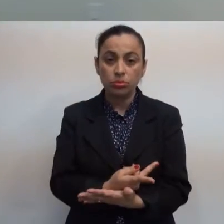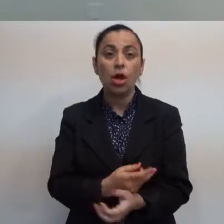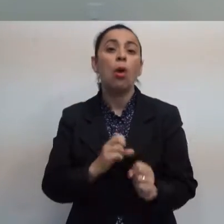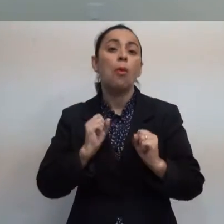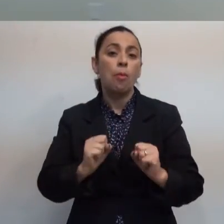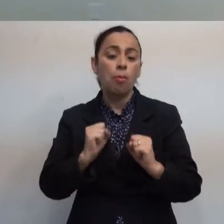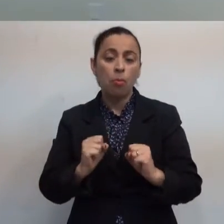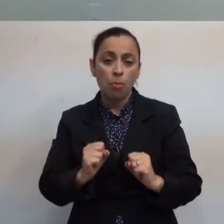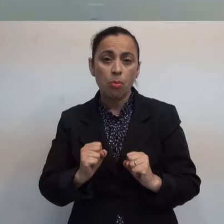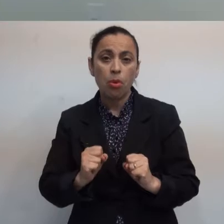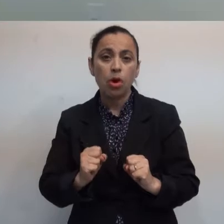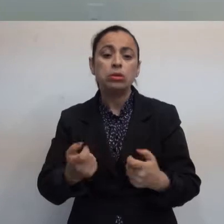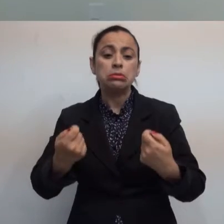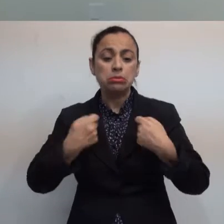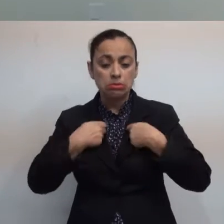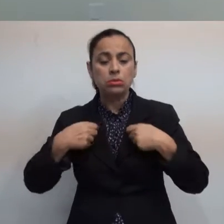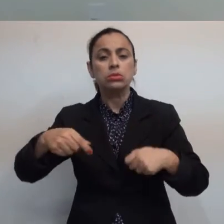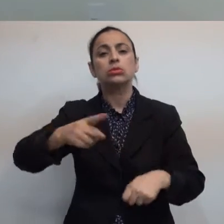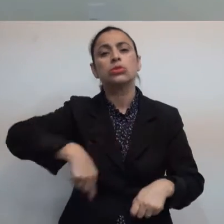já realizadas,